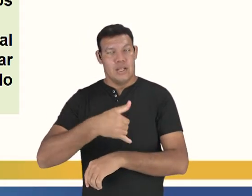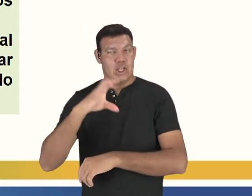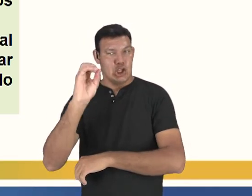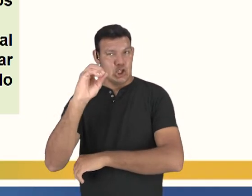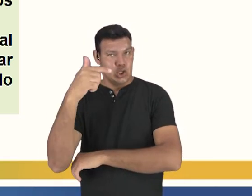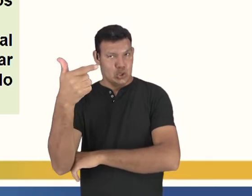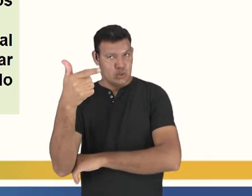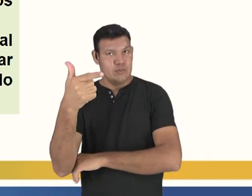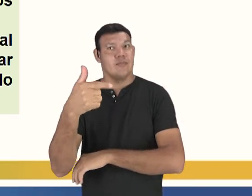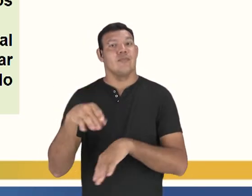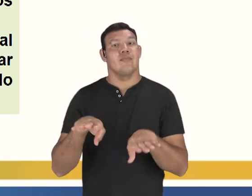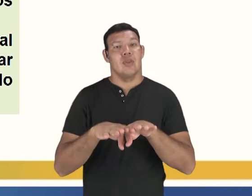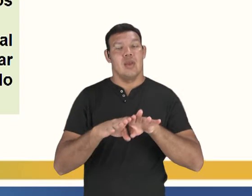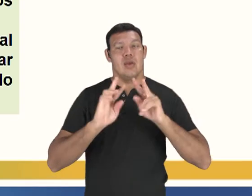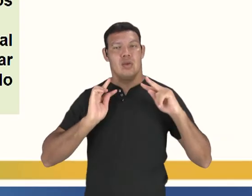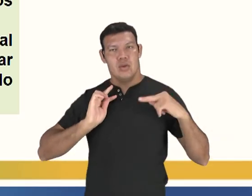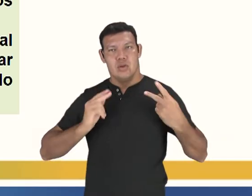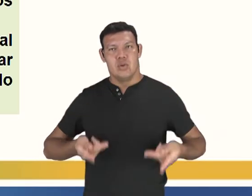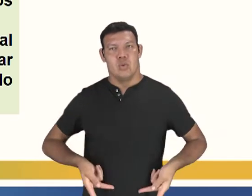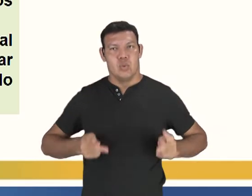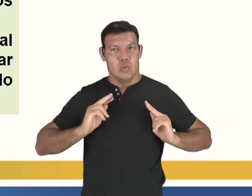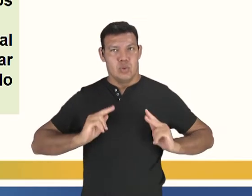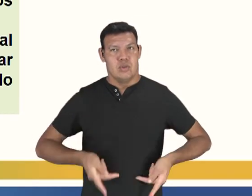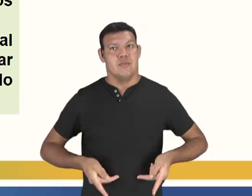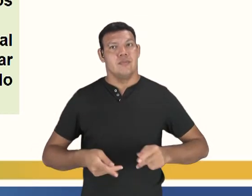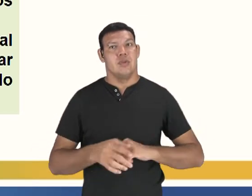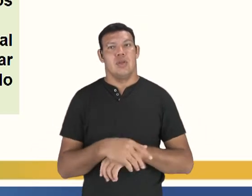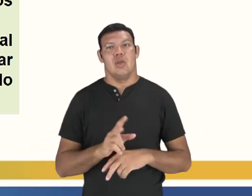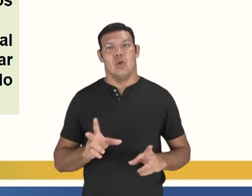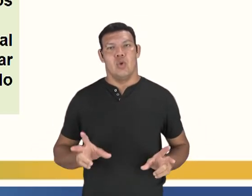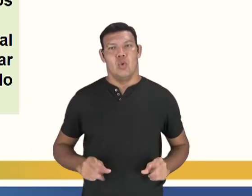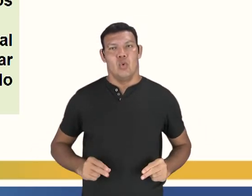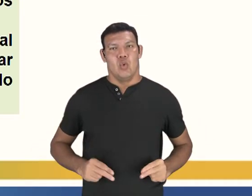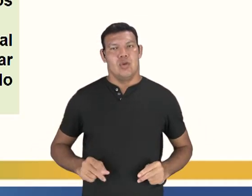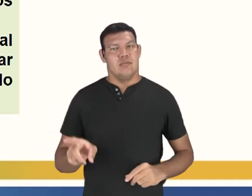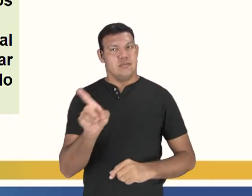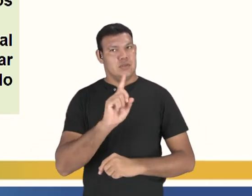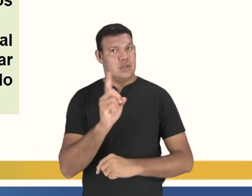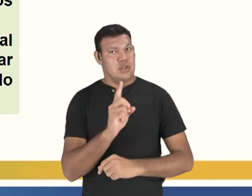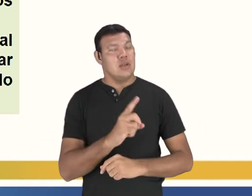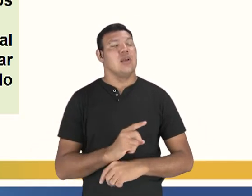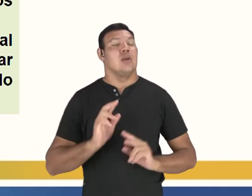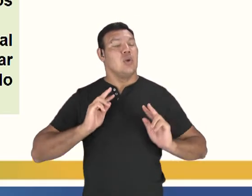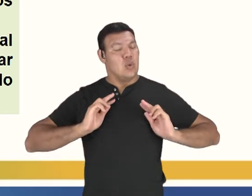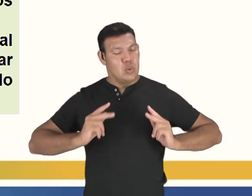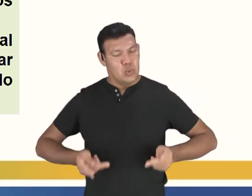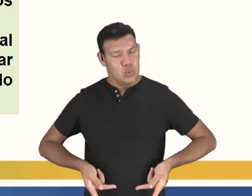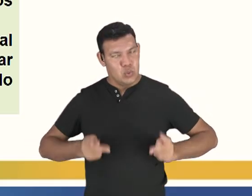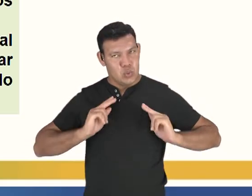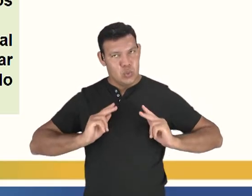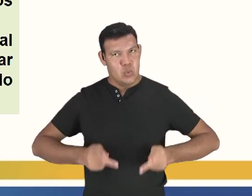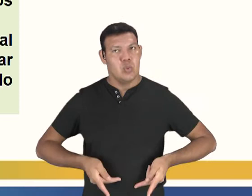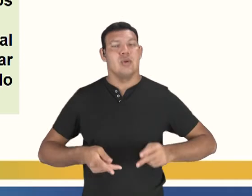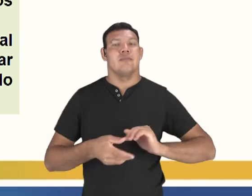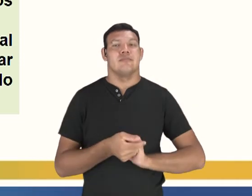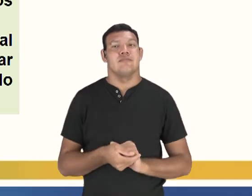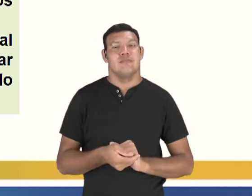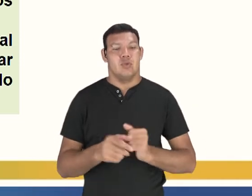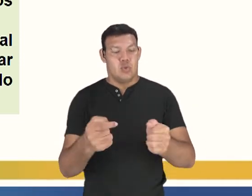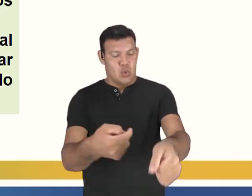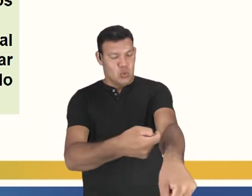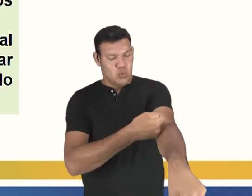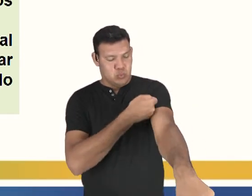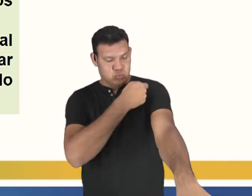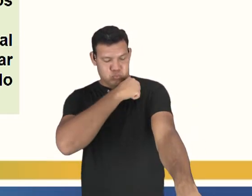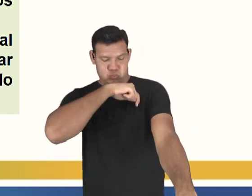tá? Então, o sistema circulatório não transporta só nutrientes, né? Ele transporta oxigênio, hormônios, tá? É um sistema que é o sistema transportador do